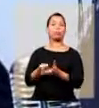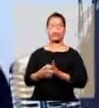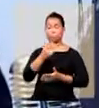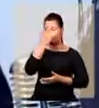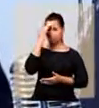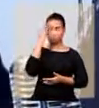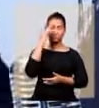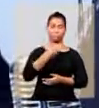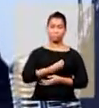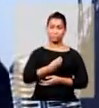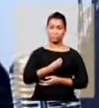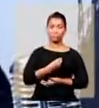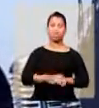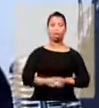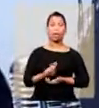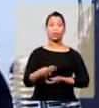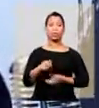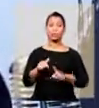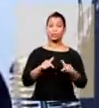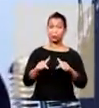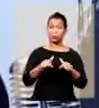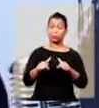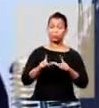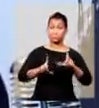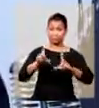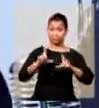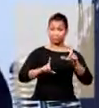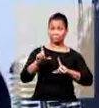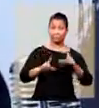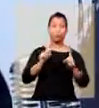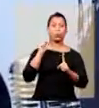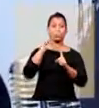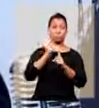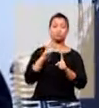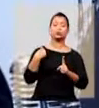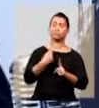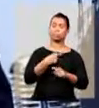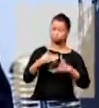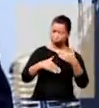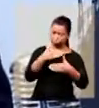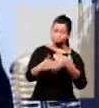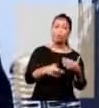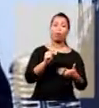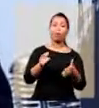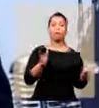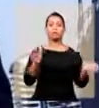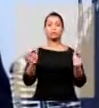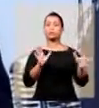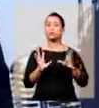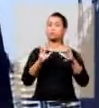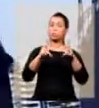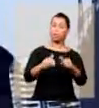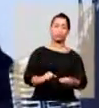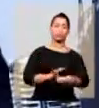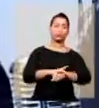tem avançado para isso, é garantir a acessibilidade total, né? Não só com a Libras, mas a legenda em tempo real. Isso aos pouquinhos a